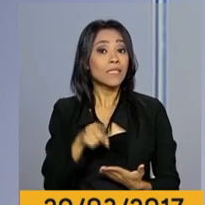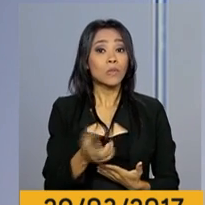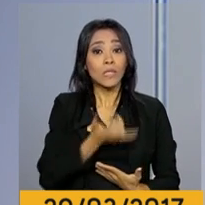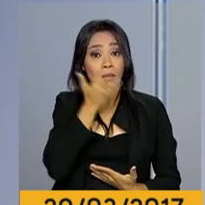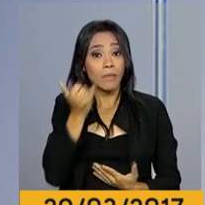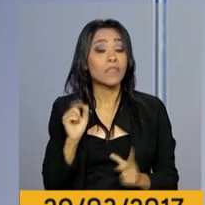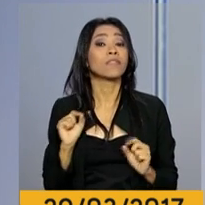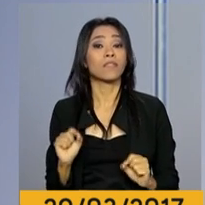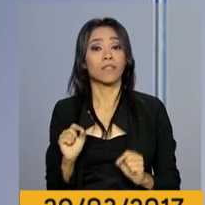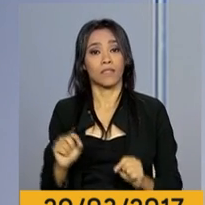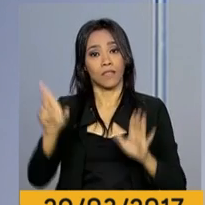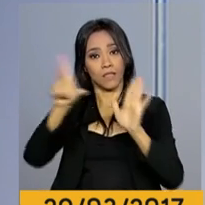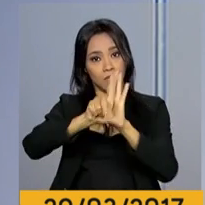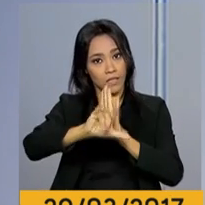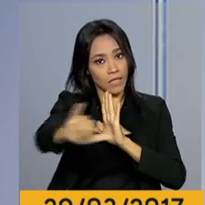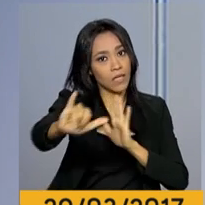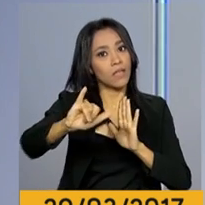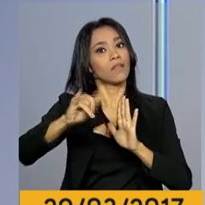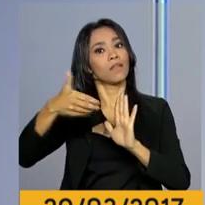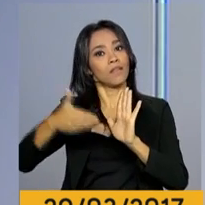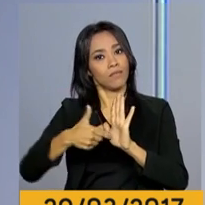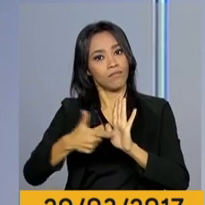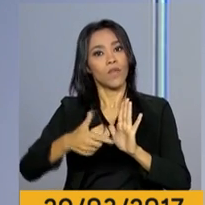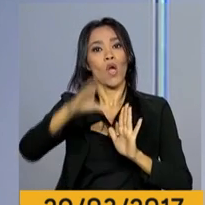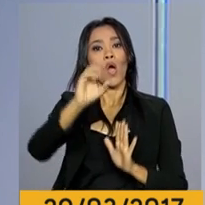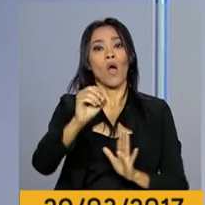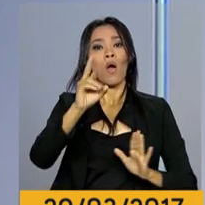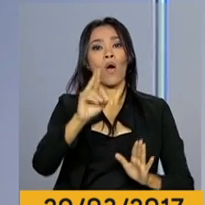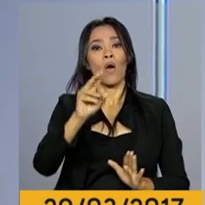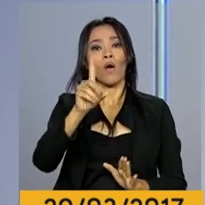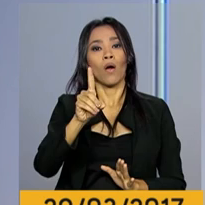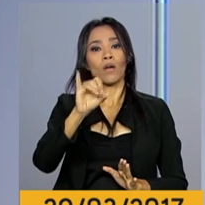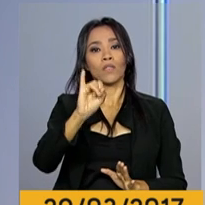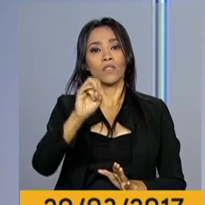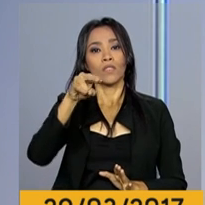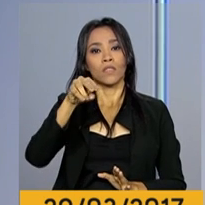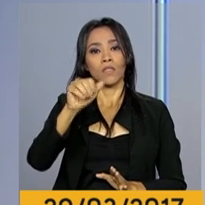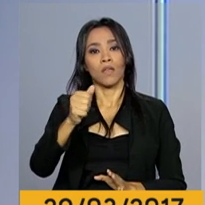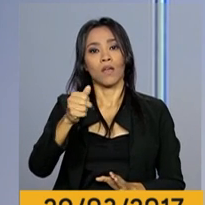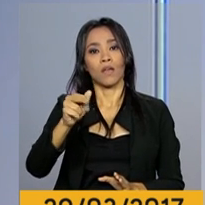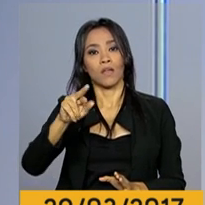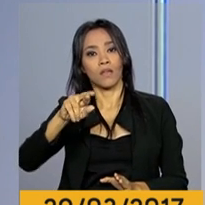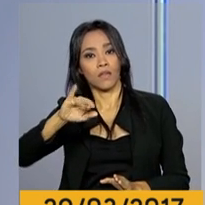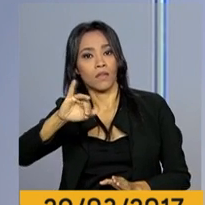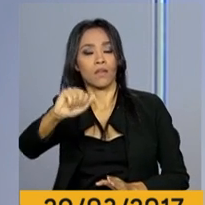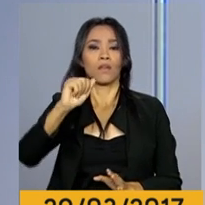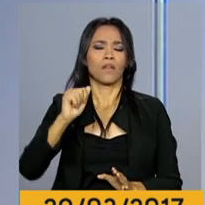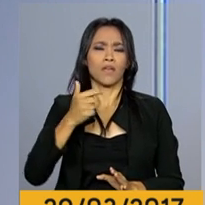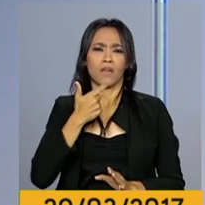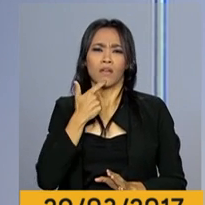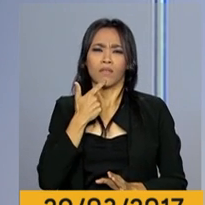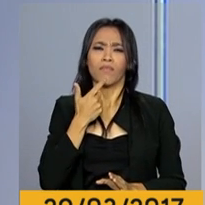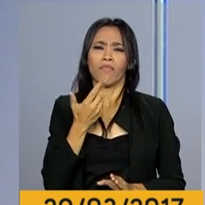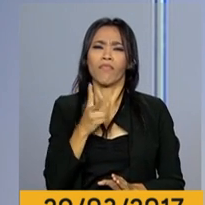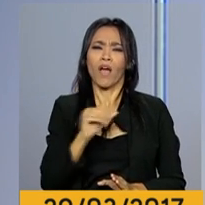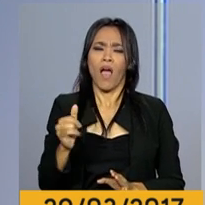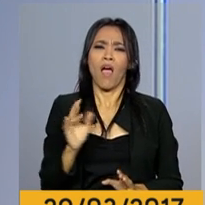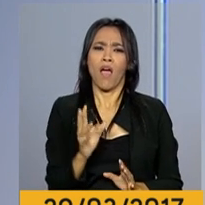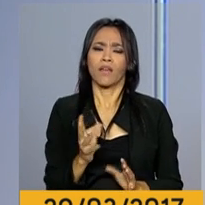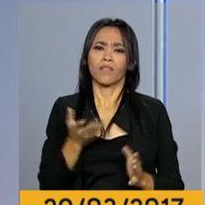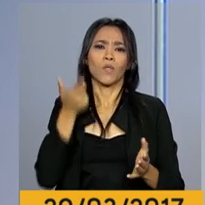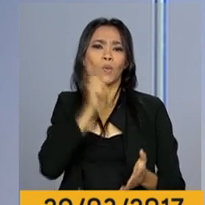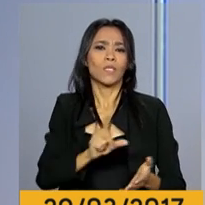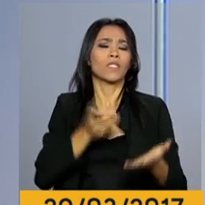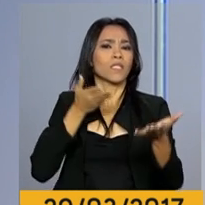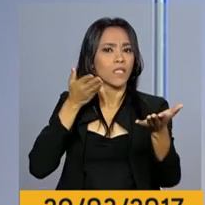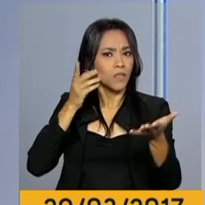ordinária ou seja maioria simples nós entendemos que em brevíssimo tempo nós teremos a aprovação da modernização da legislação